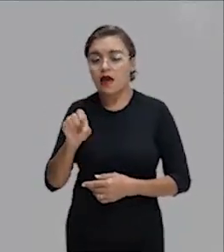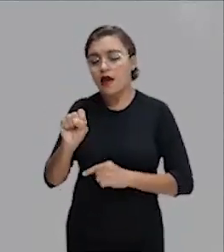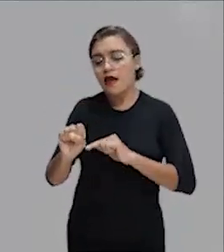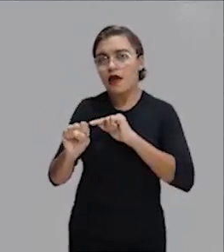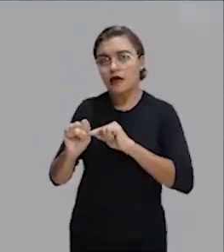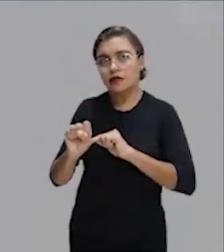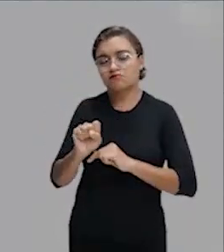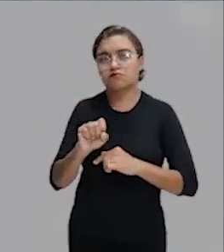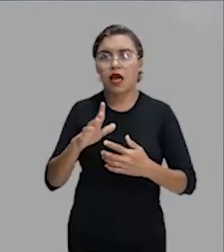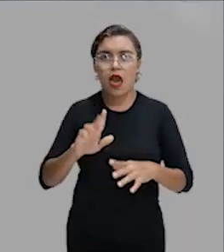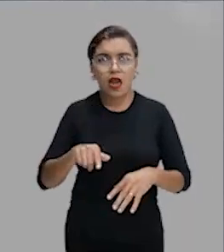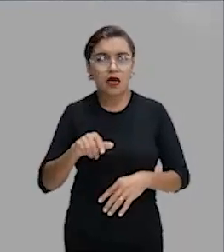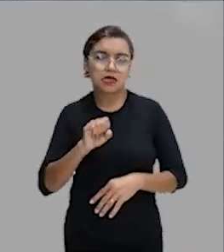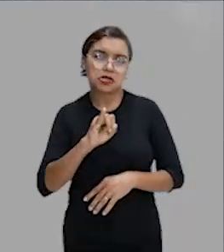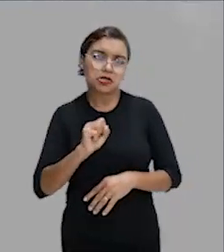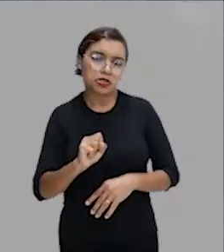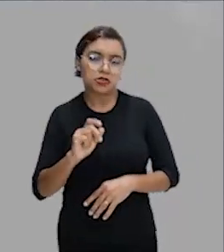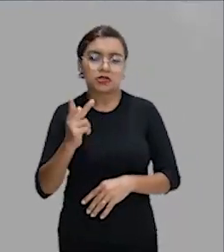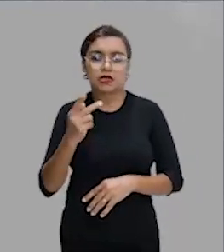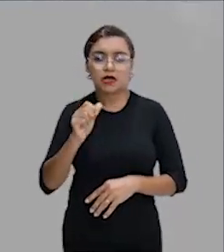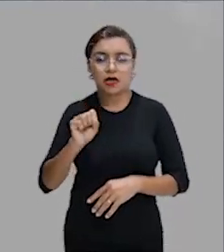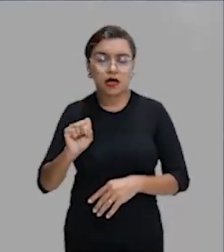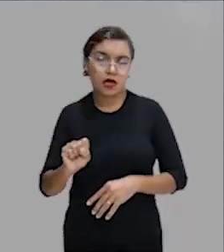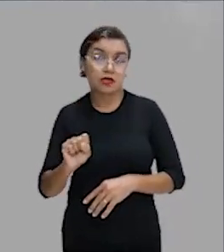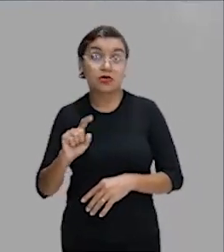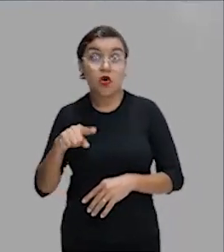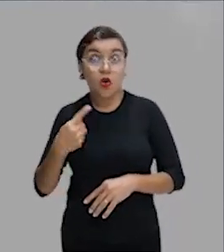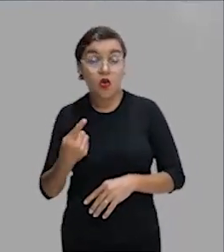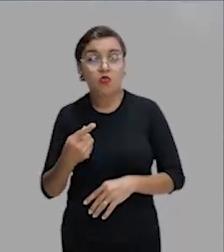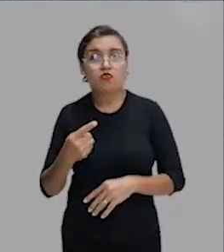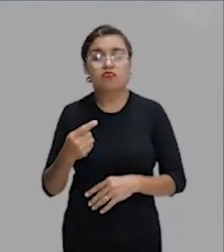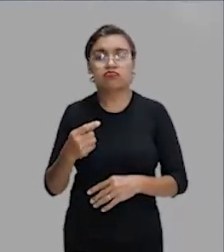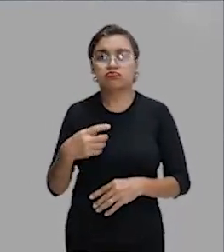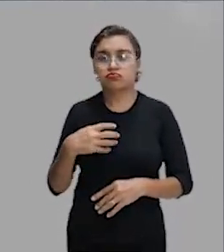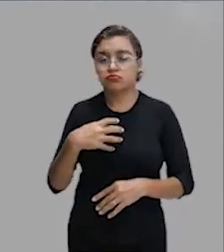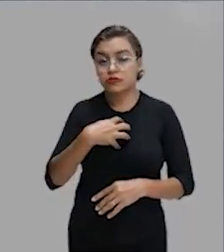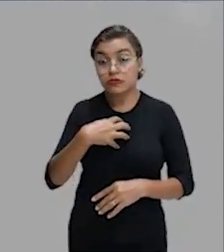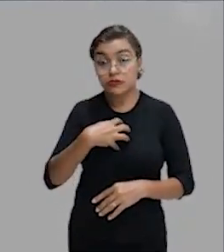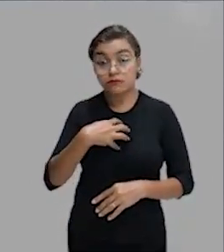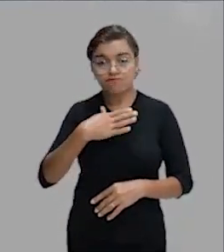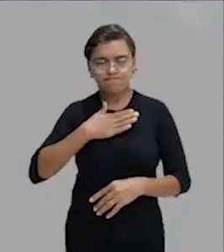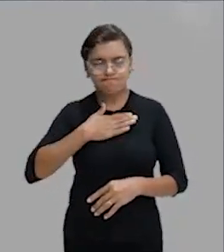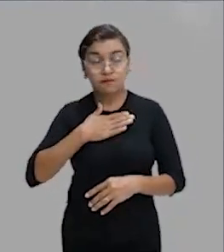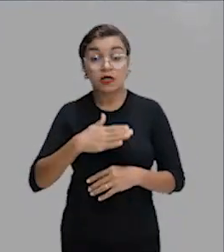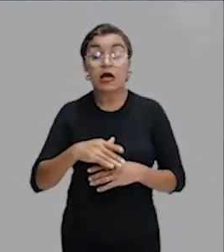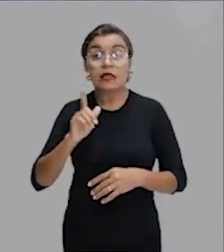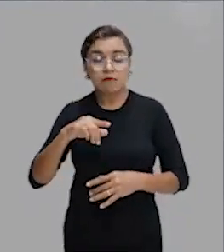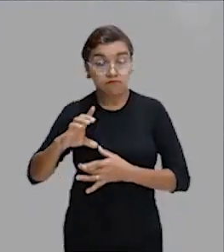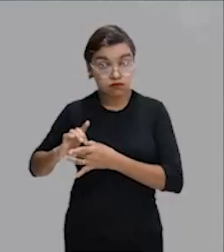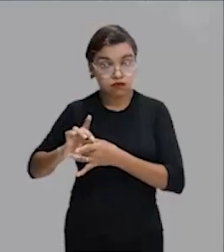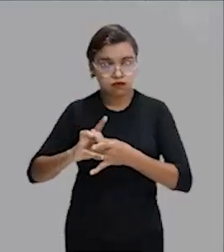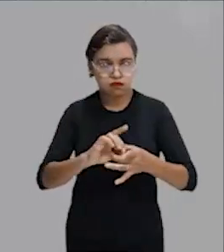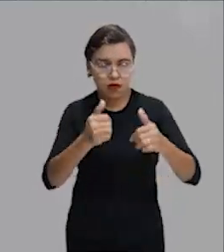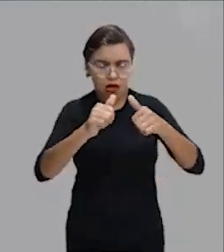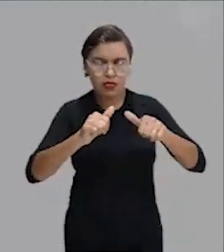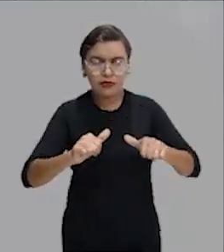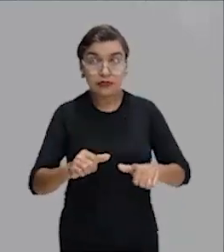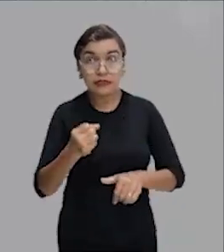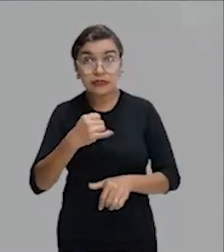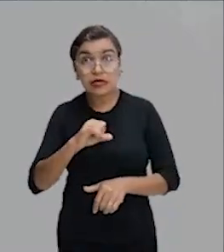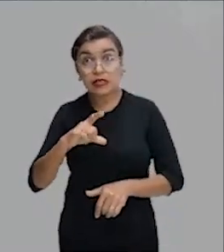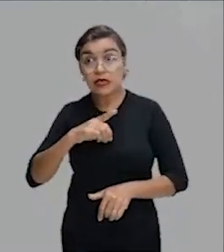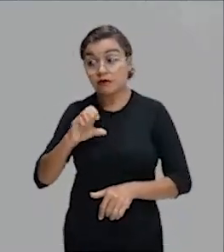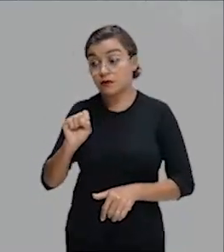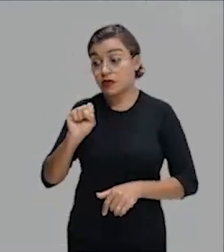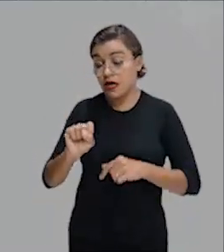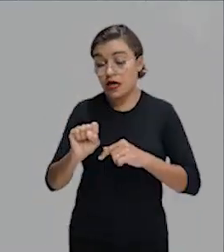é is, has ou caso possessivo, tem que analisar o contexto. Se você tem um apóstrofo S